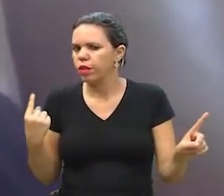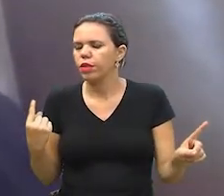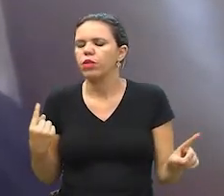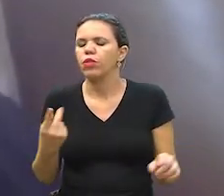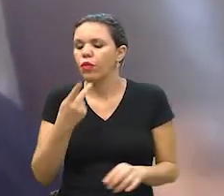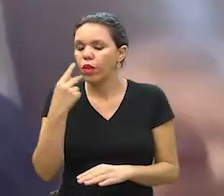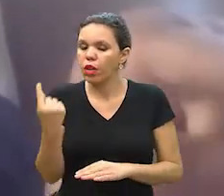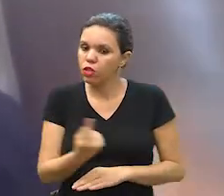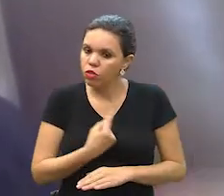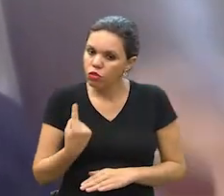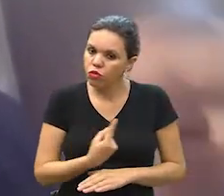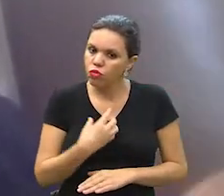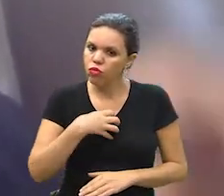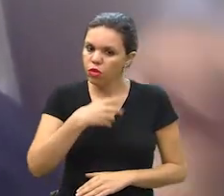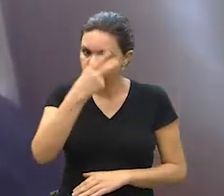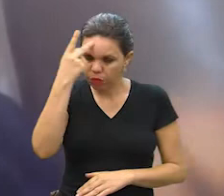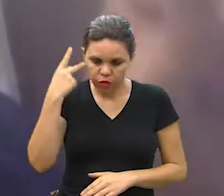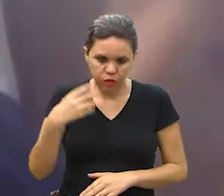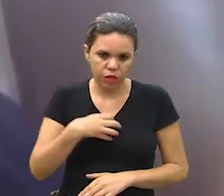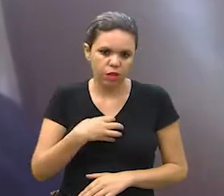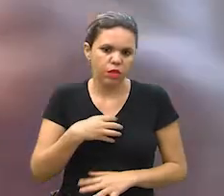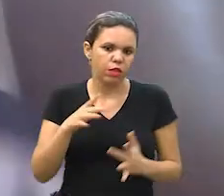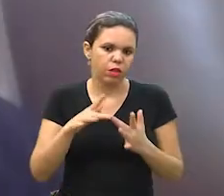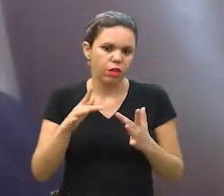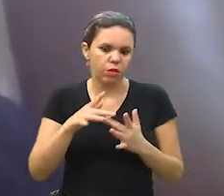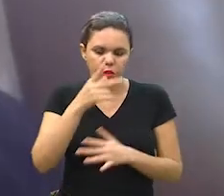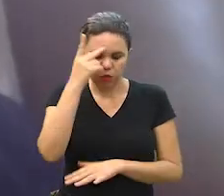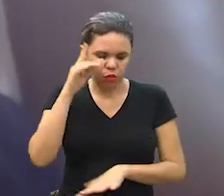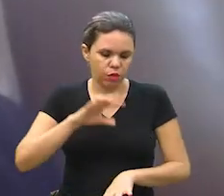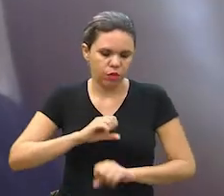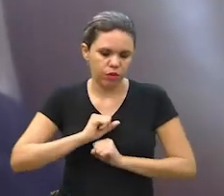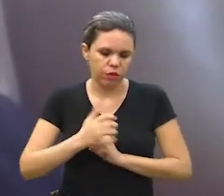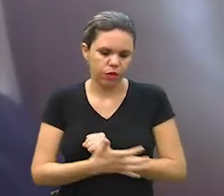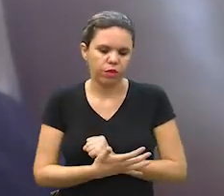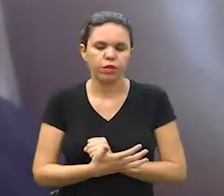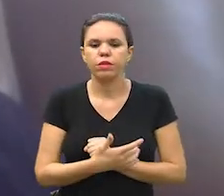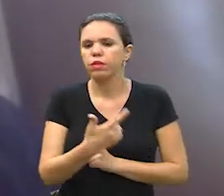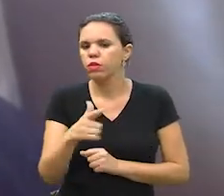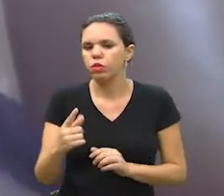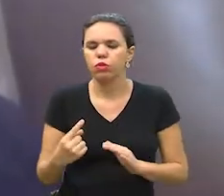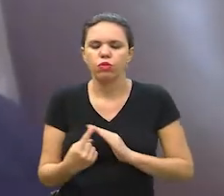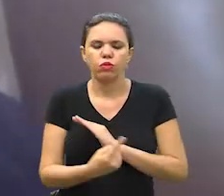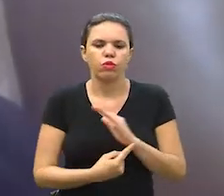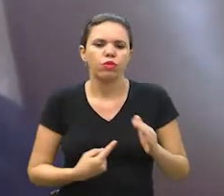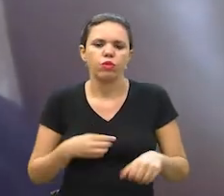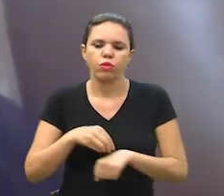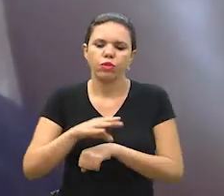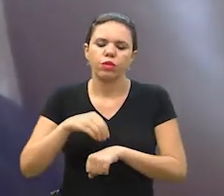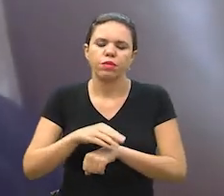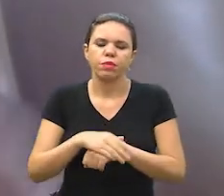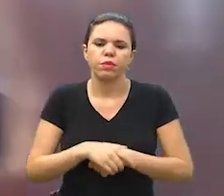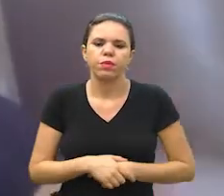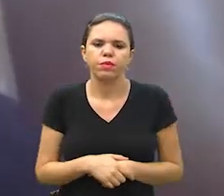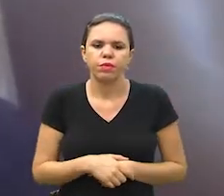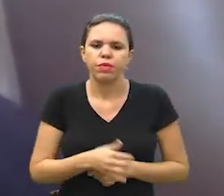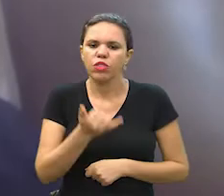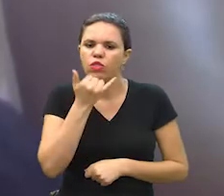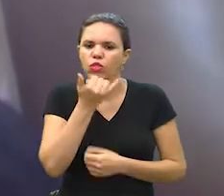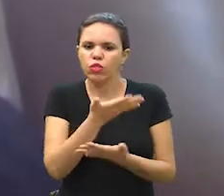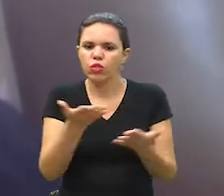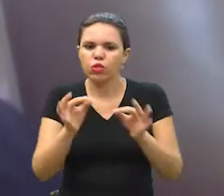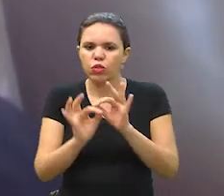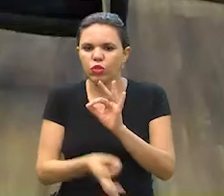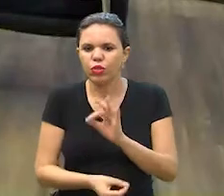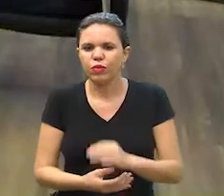do isolamento daquelas pessoas que tiveram contato com Covid. Não tem isolamento, vai passando, né? Desculpa, gente,